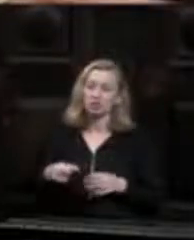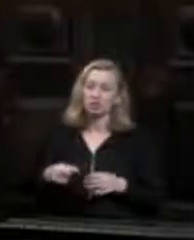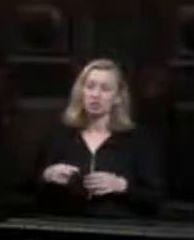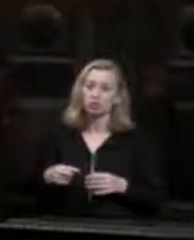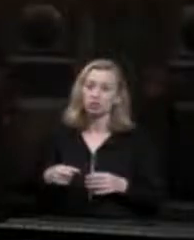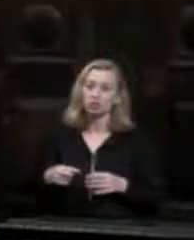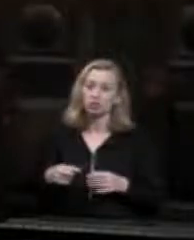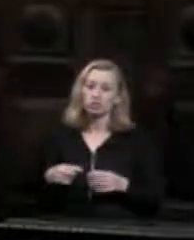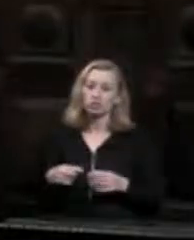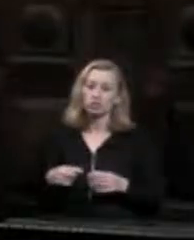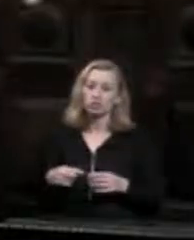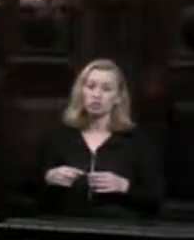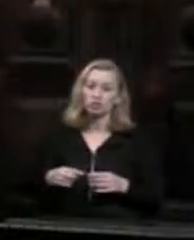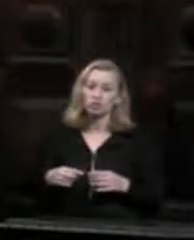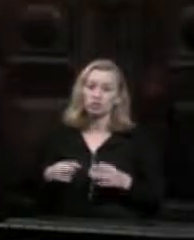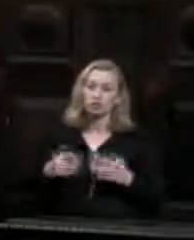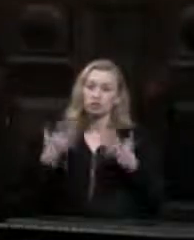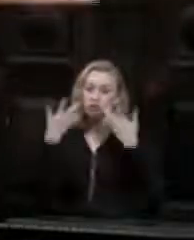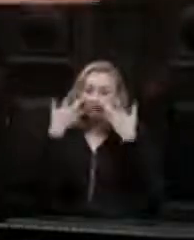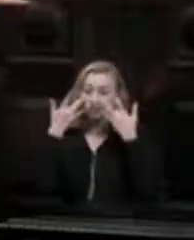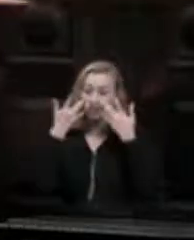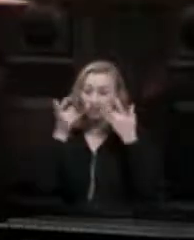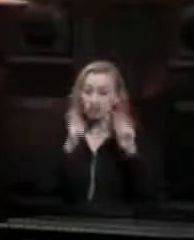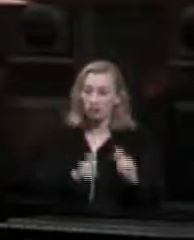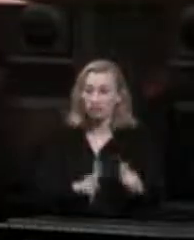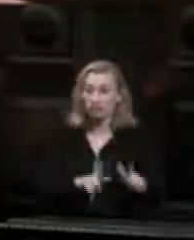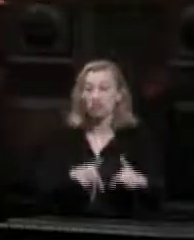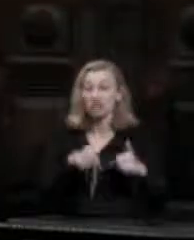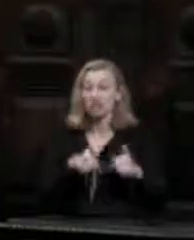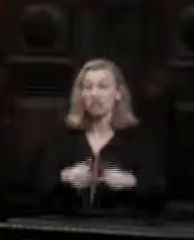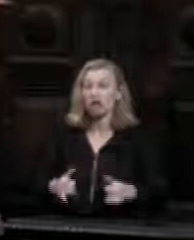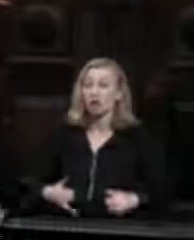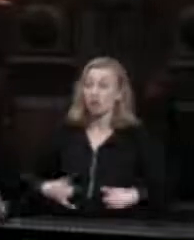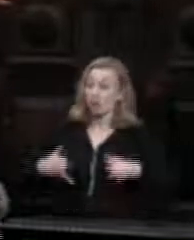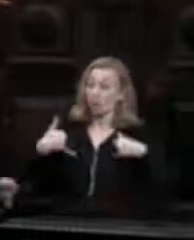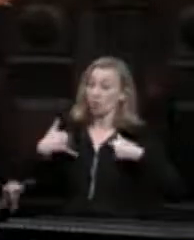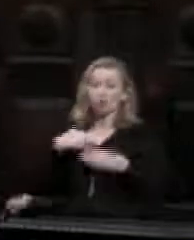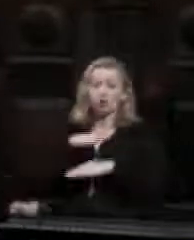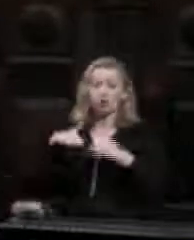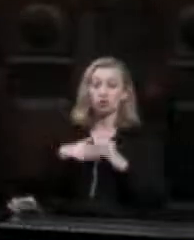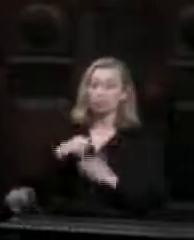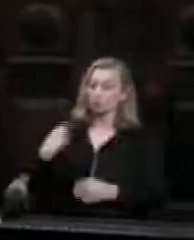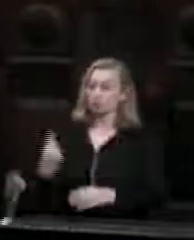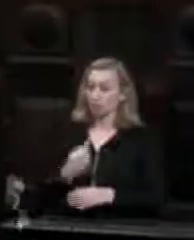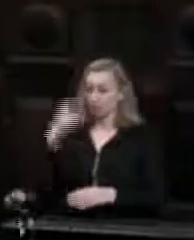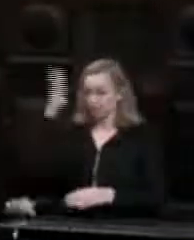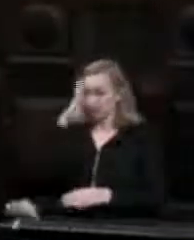naquele teatro que é um orgulho de todo o Brasil.